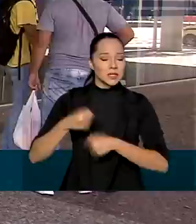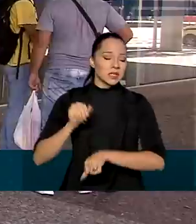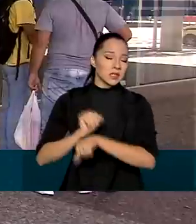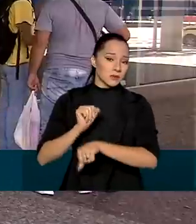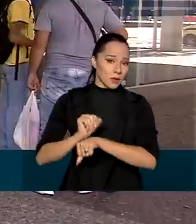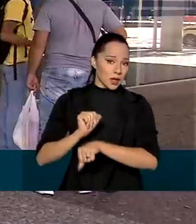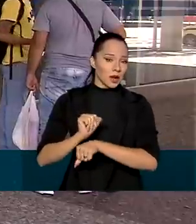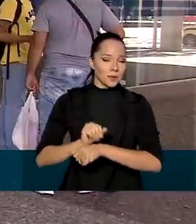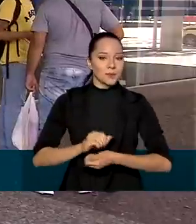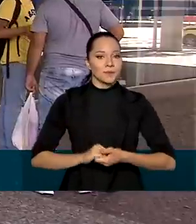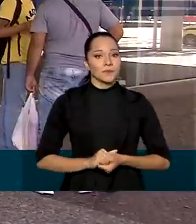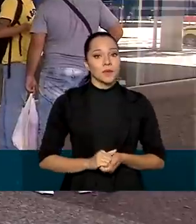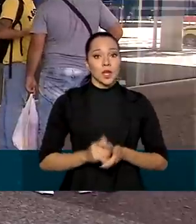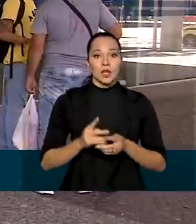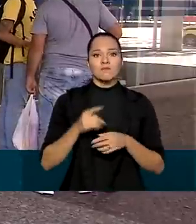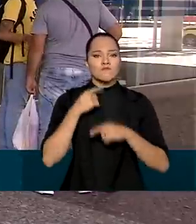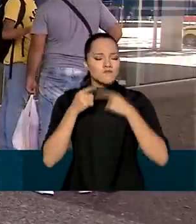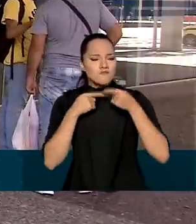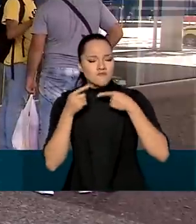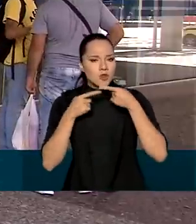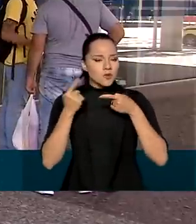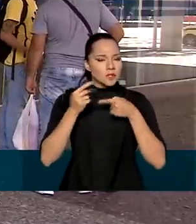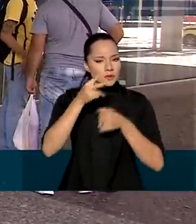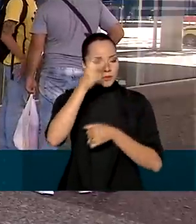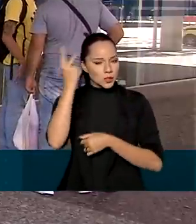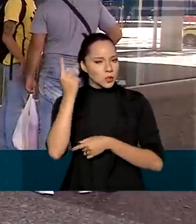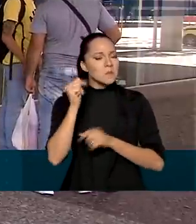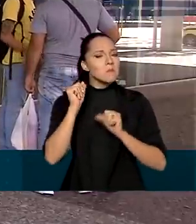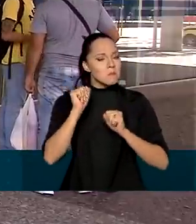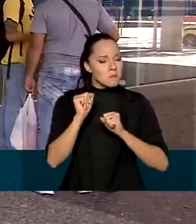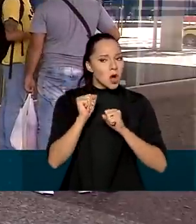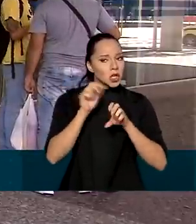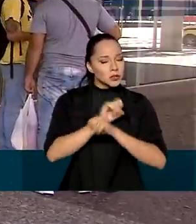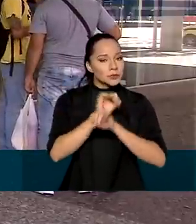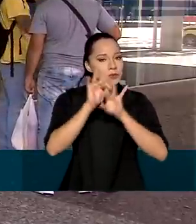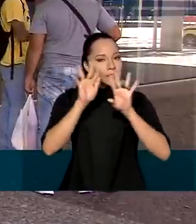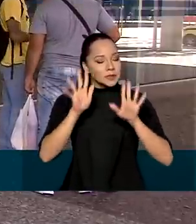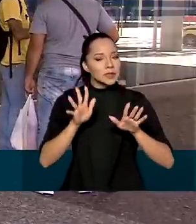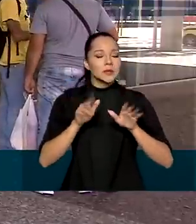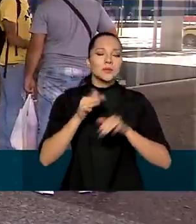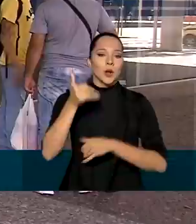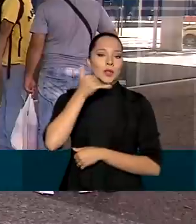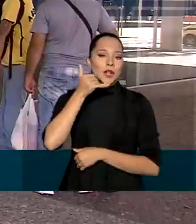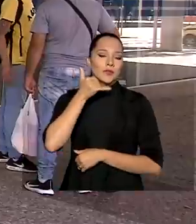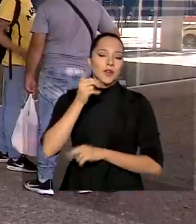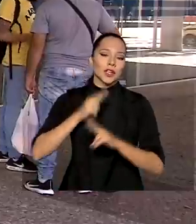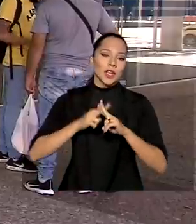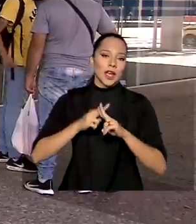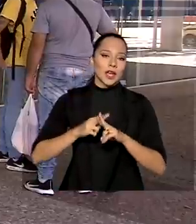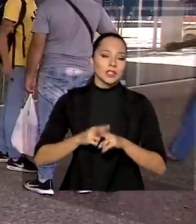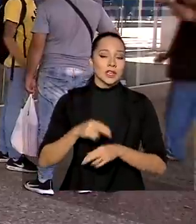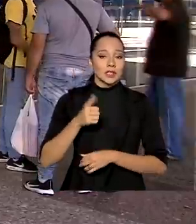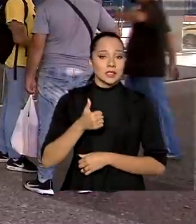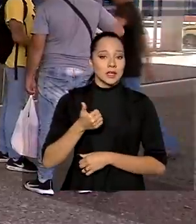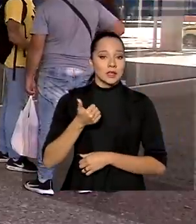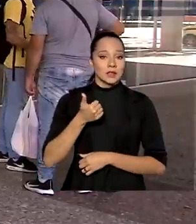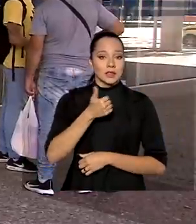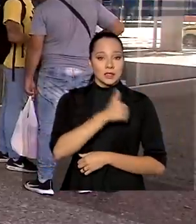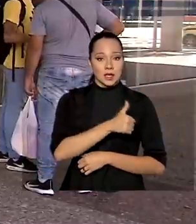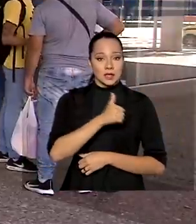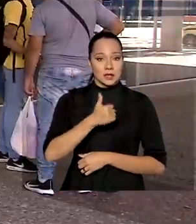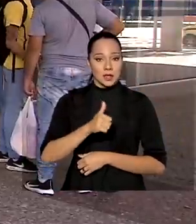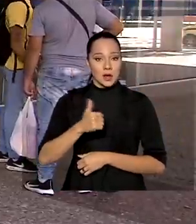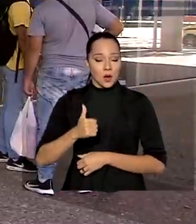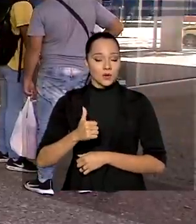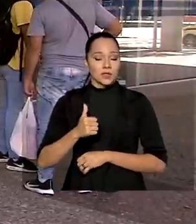próximos repasses todas as dúvidas dos beneficiários podem ser esclarecidas pelo telefone da Caixa 111